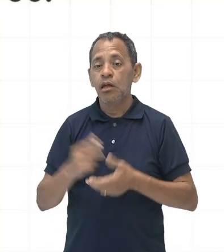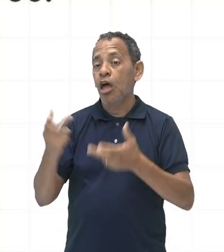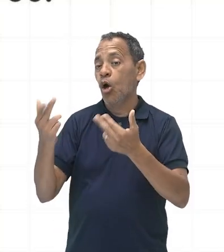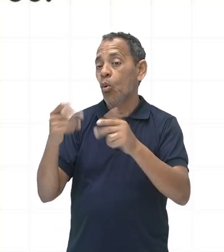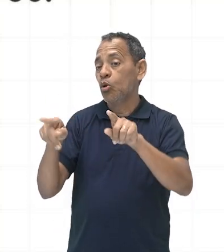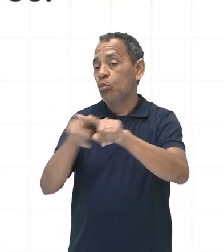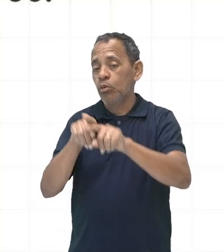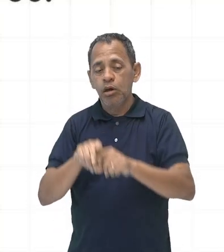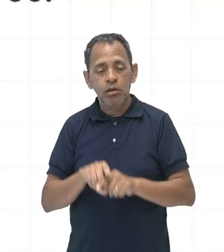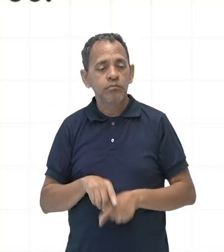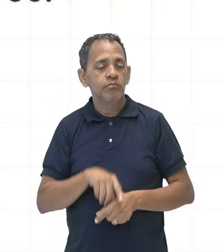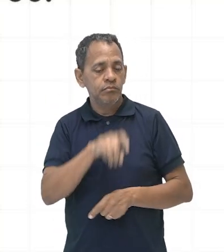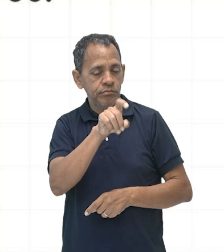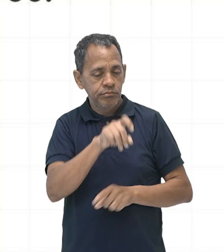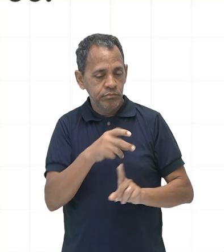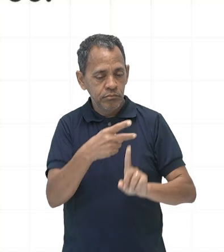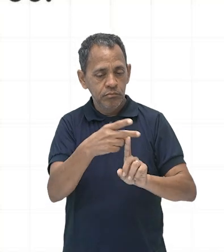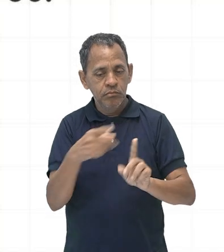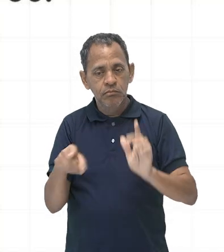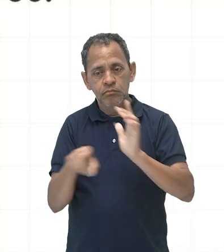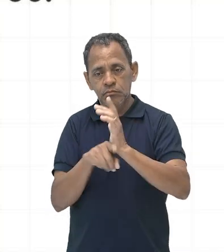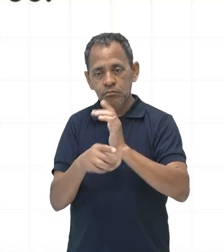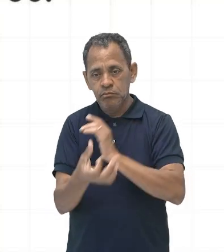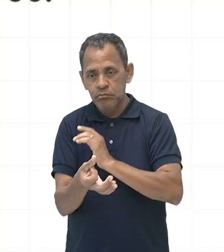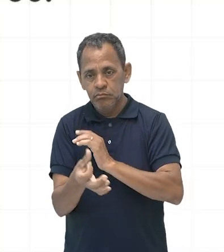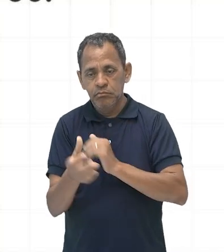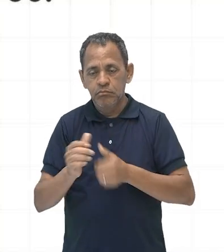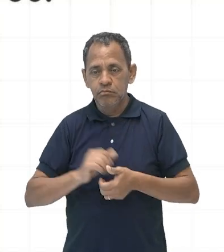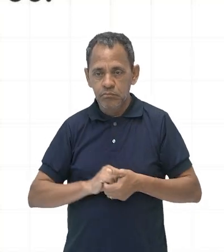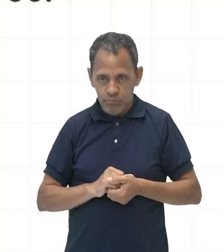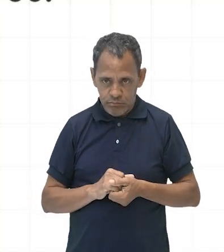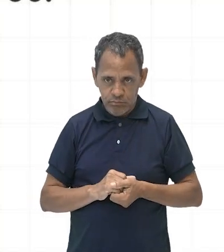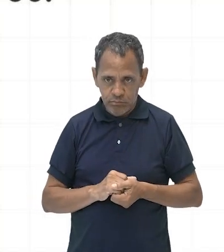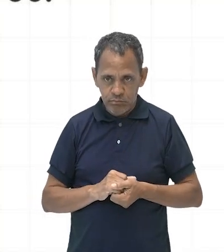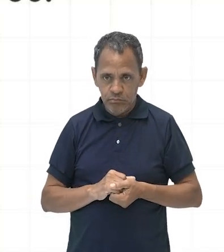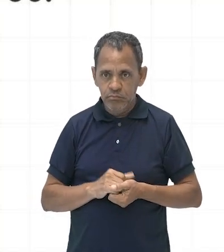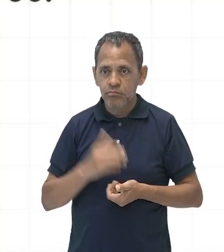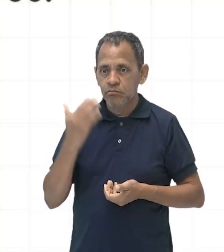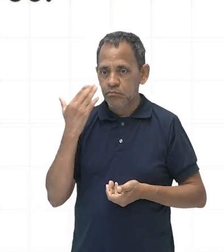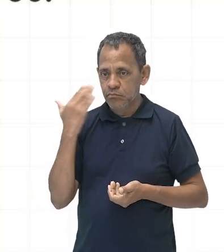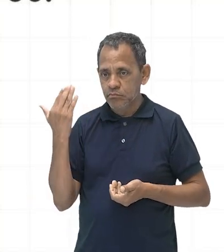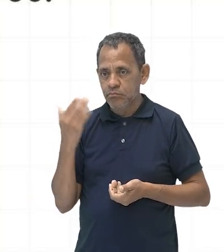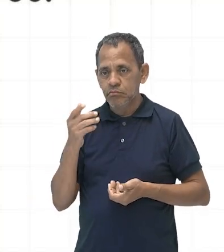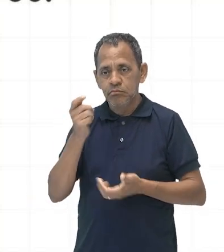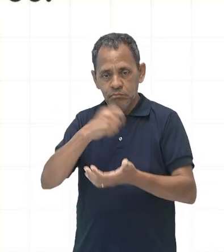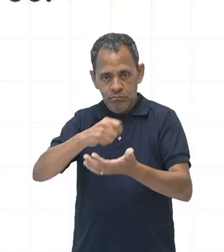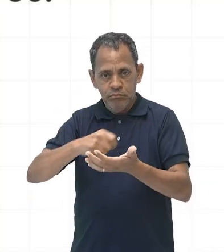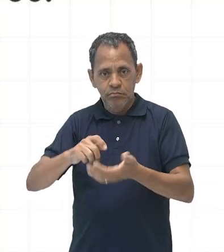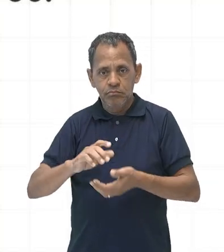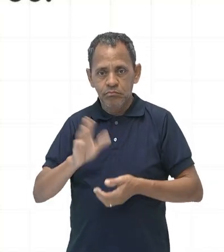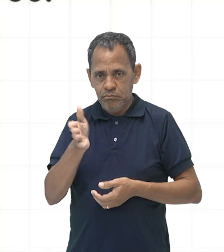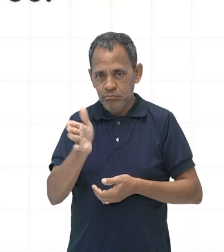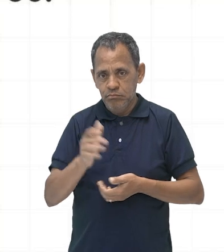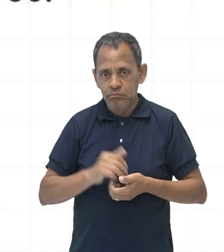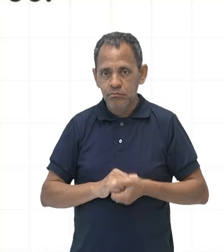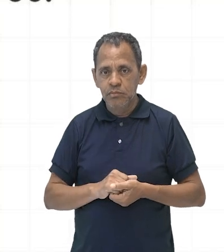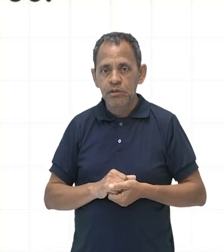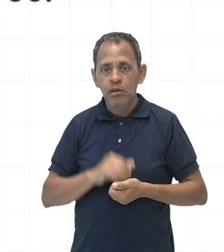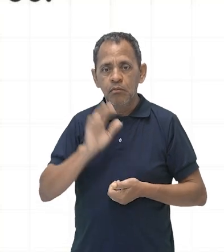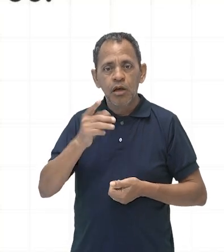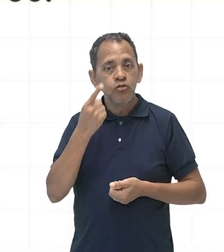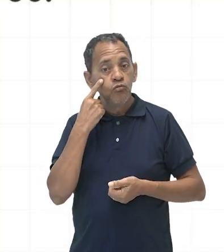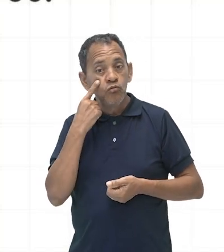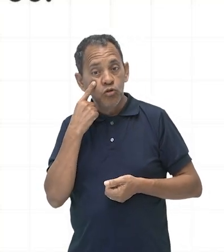que x² menos 6. Que está escrito bem aqui, ó. Só que a gente acabou de